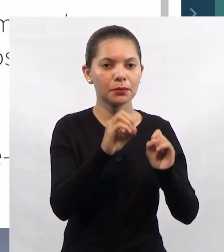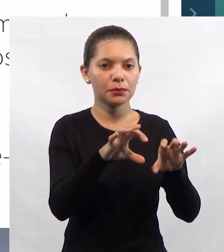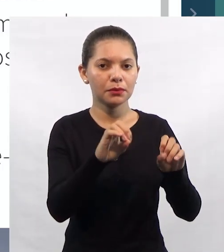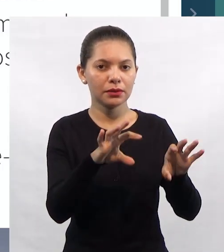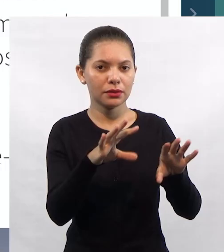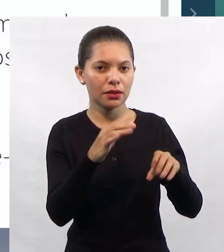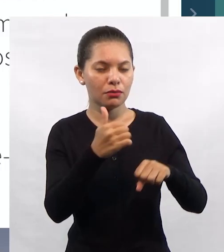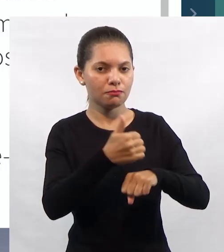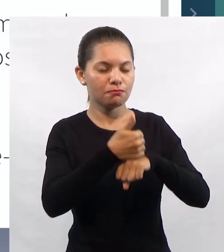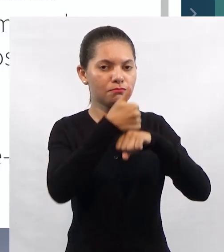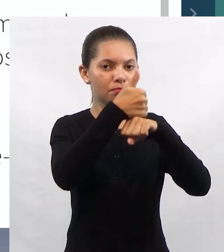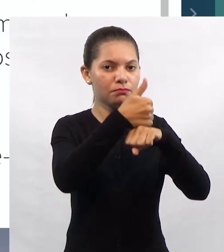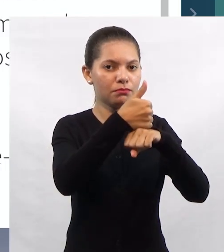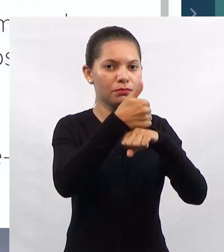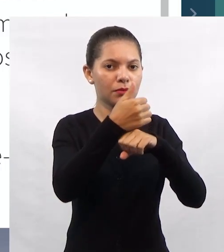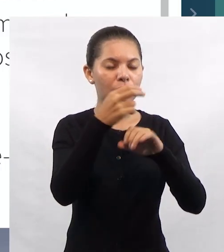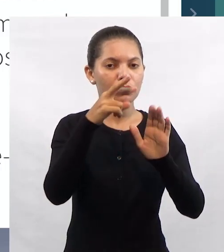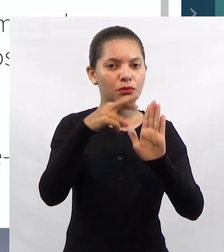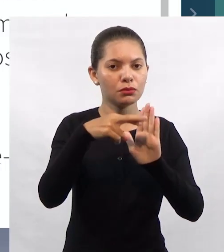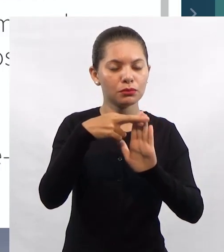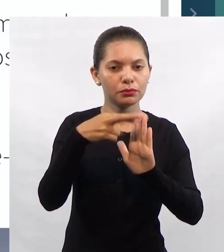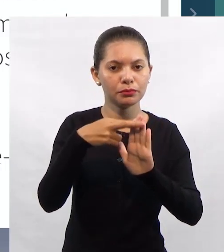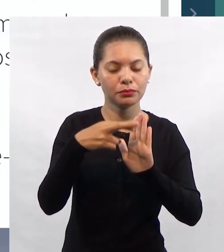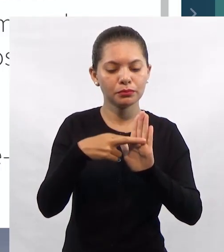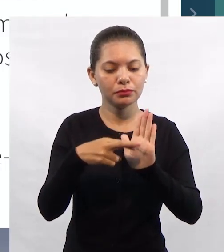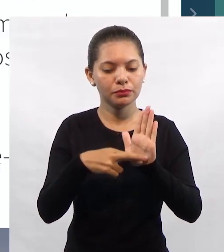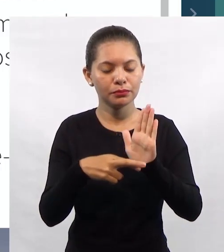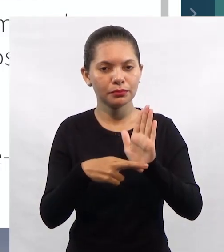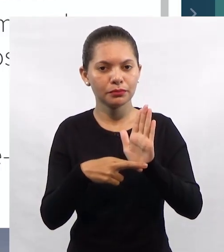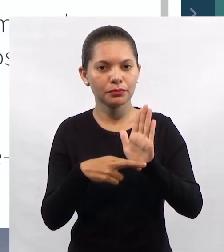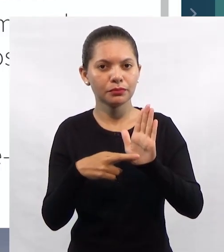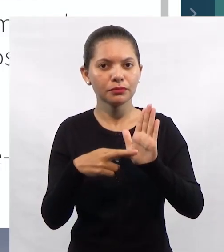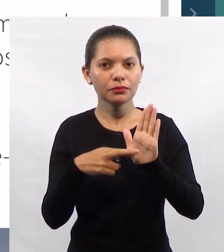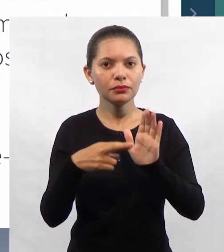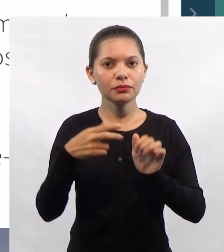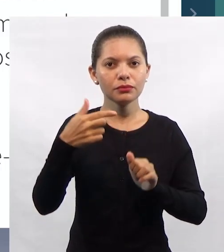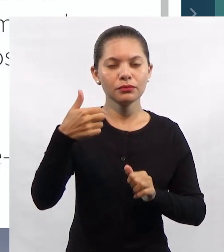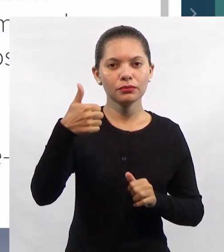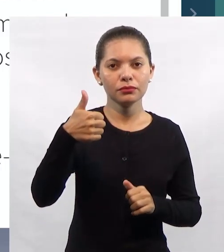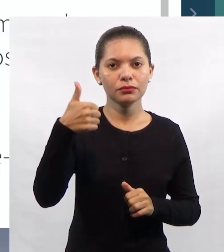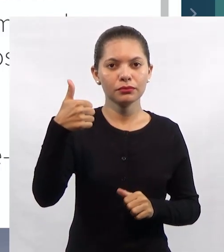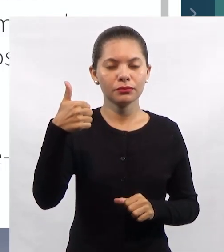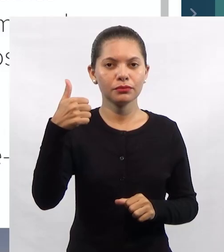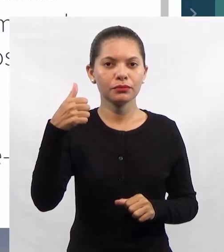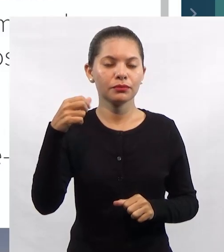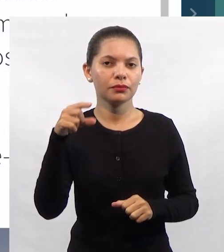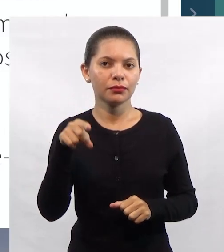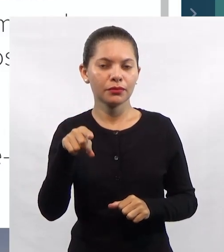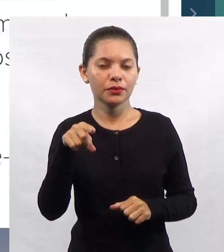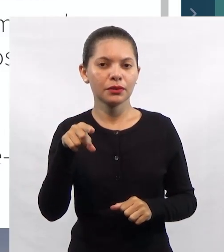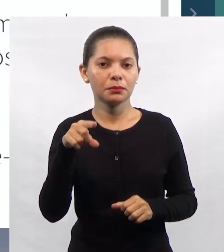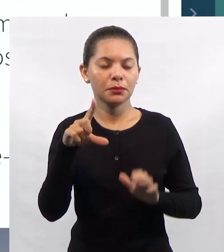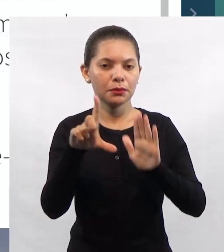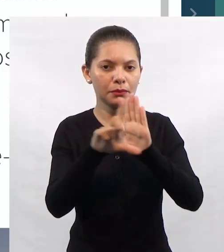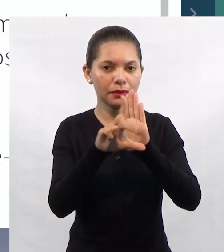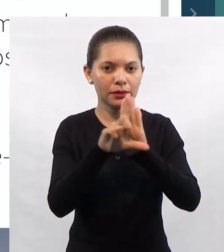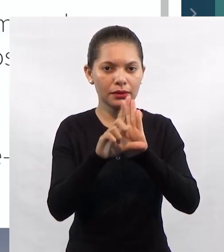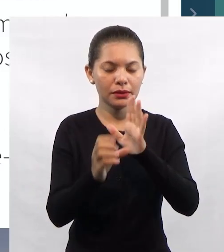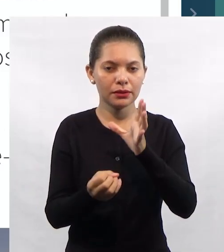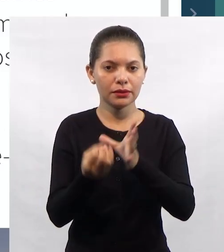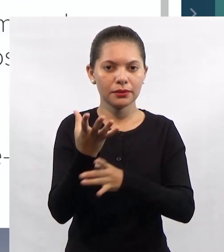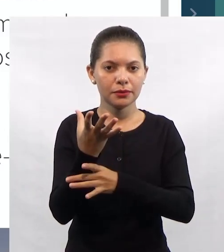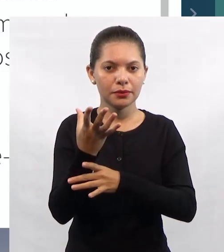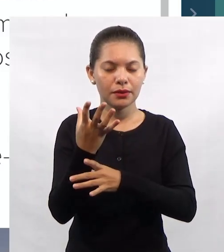profissional, na forma do regulamento, incluído pela 11.741 de 2008, que é a lei que